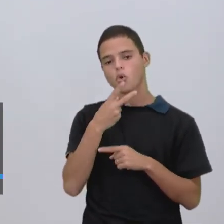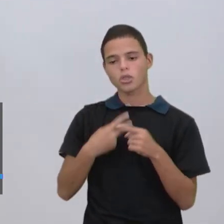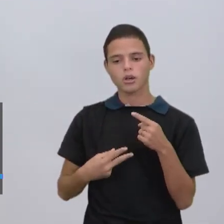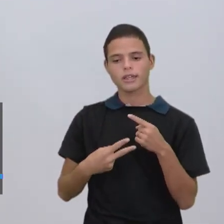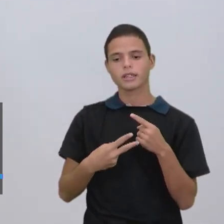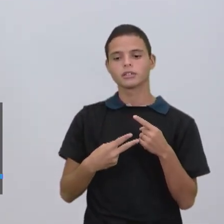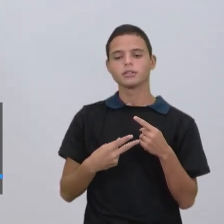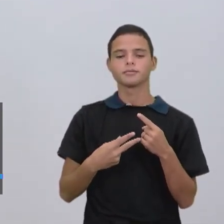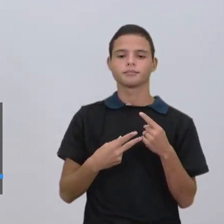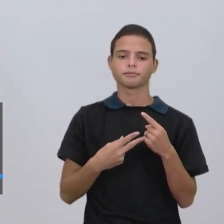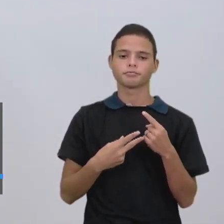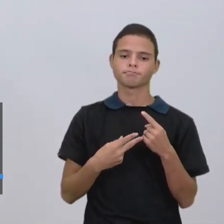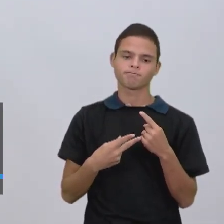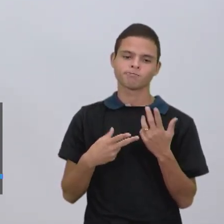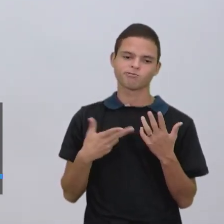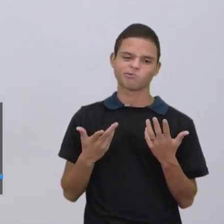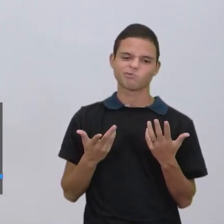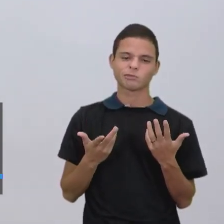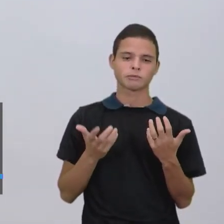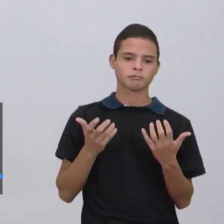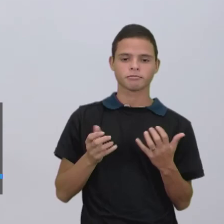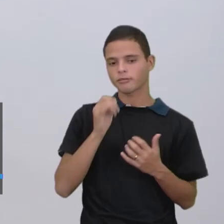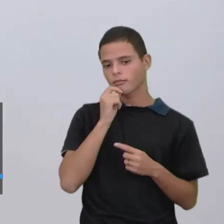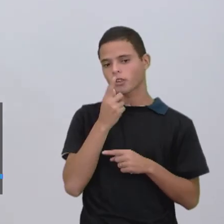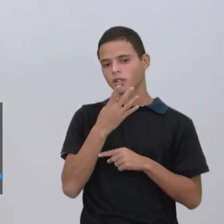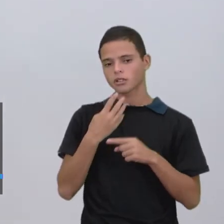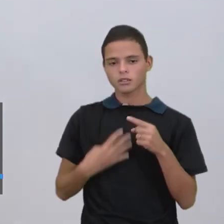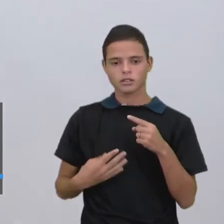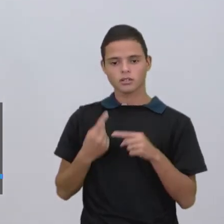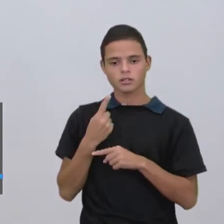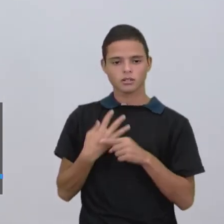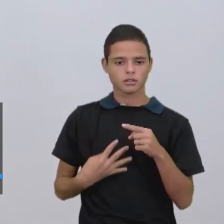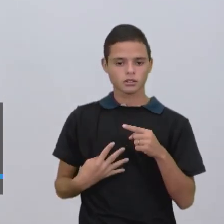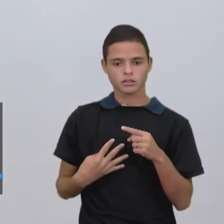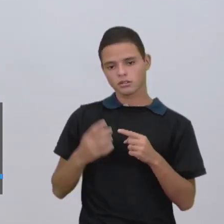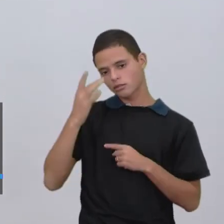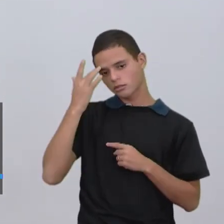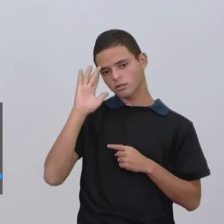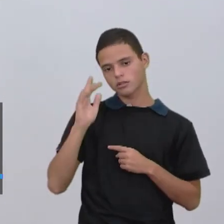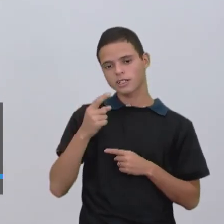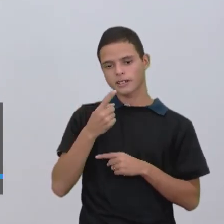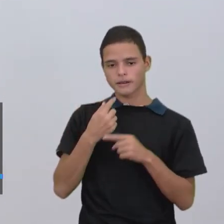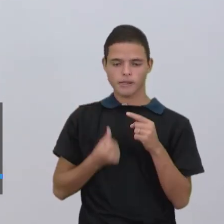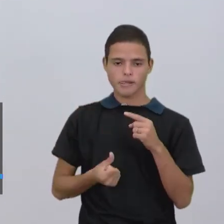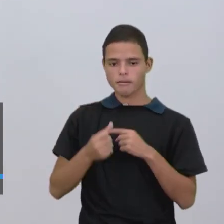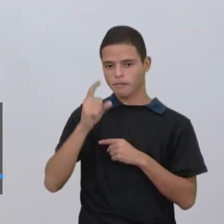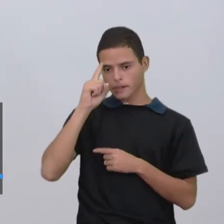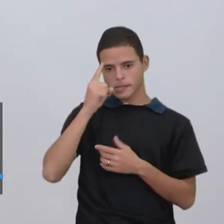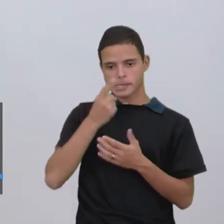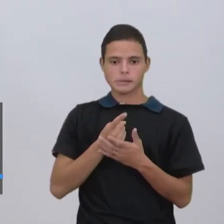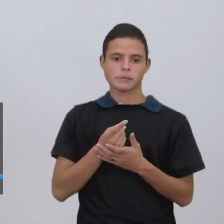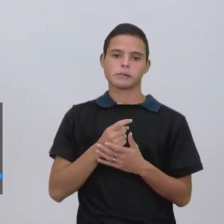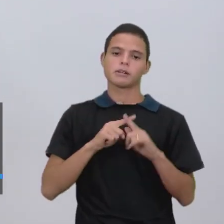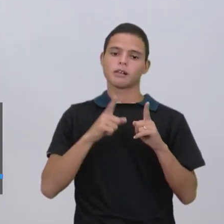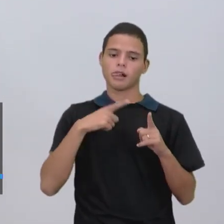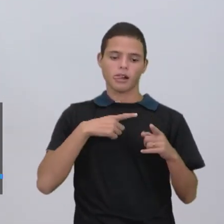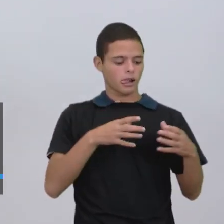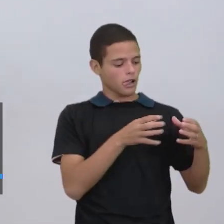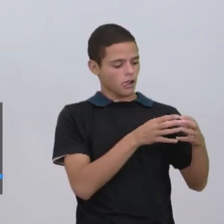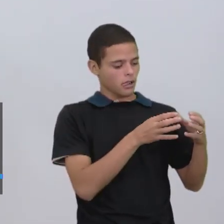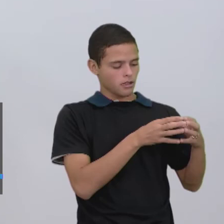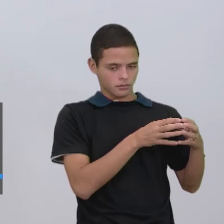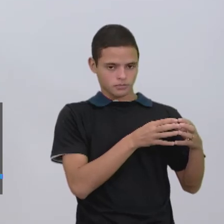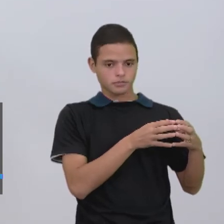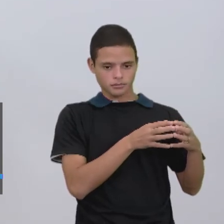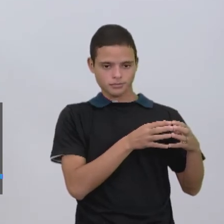pares, metade do ímpar. Não, eu quero um quarto dos pares, um quarto do ímpar. Não sei, um sexto. Você determina. Mas você tem um grupo, né?